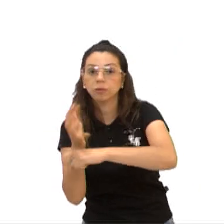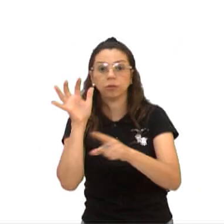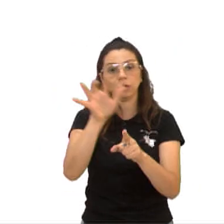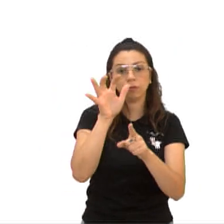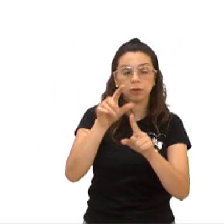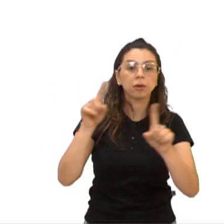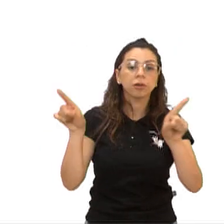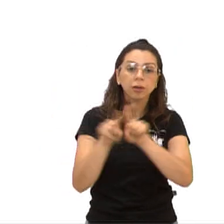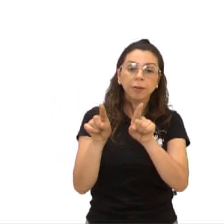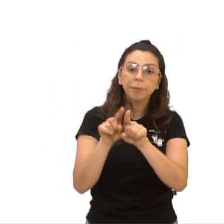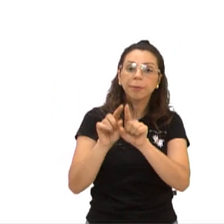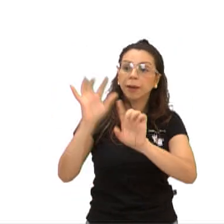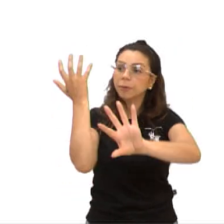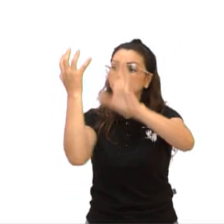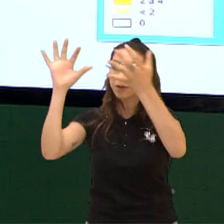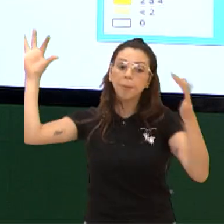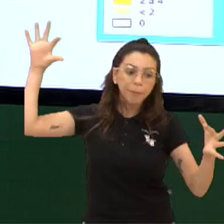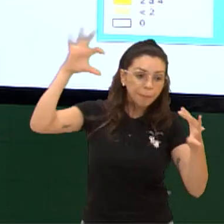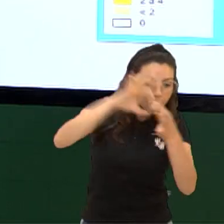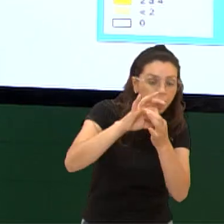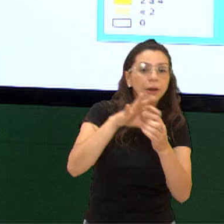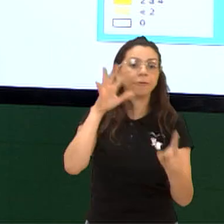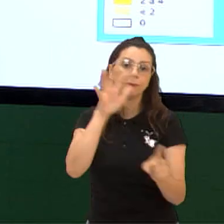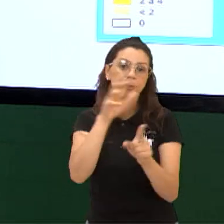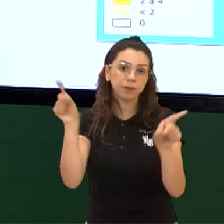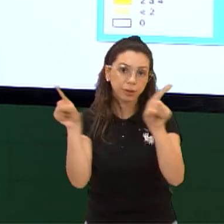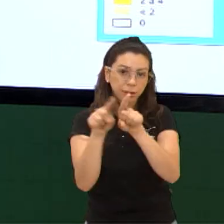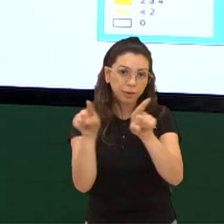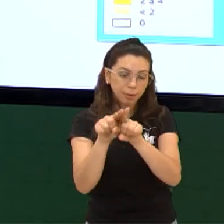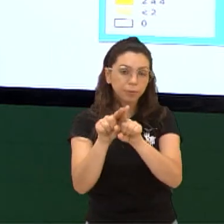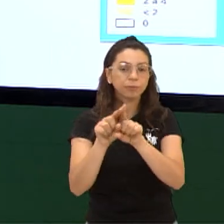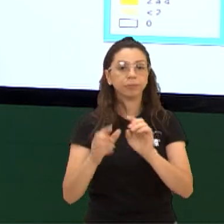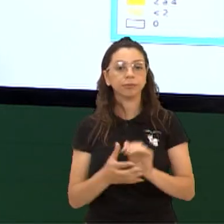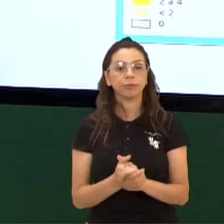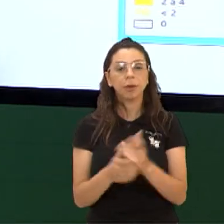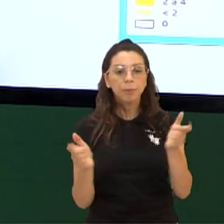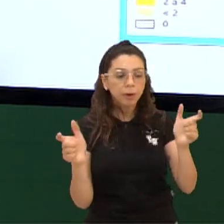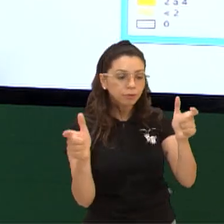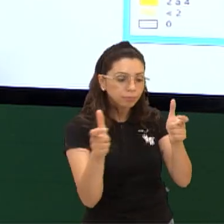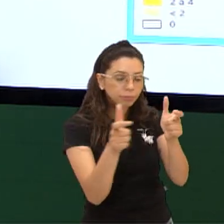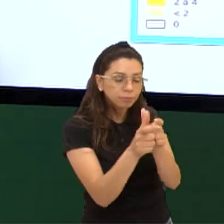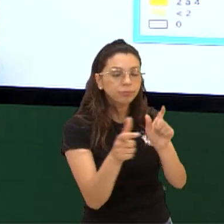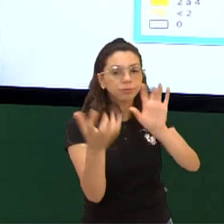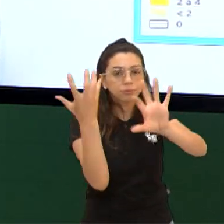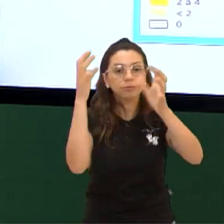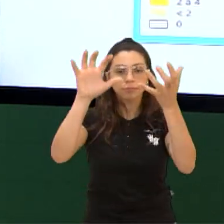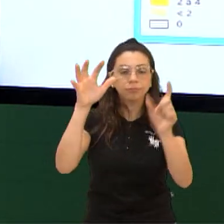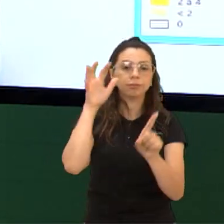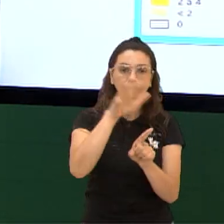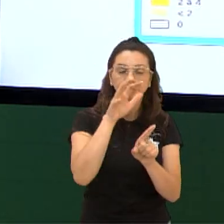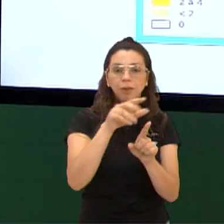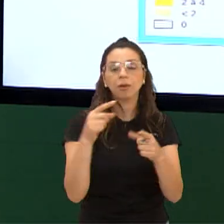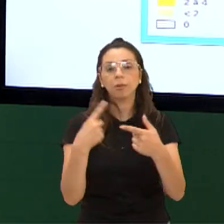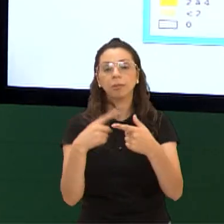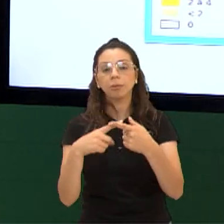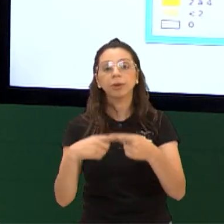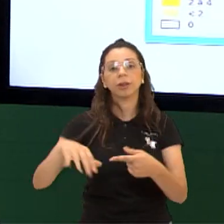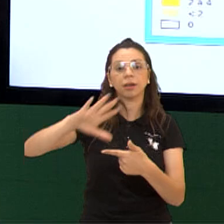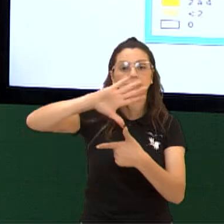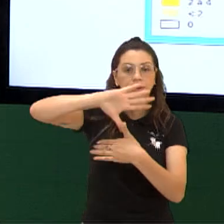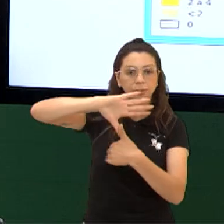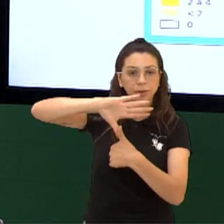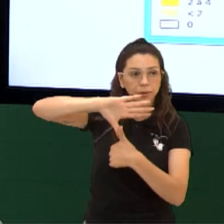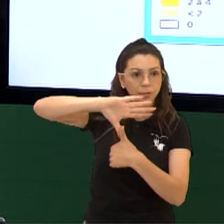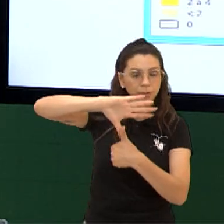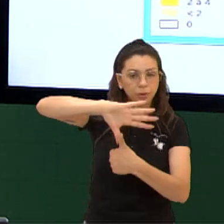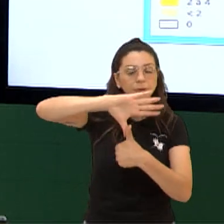influencia no povoamento ser mais ou menos denso. Também o clima influencia, porque lá no norte nós